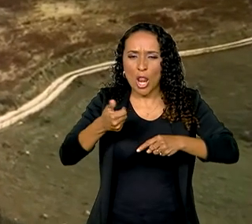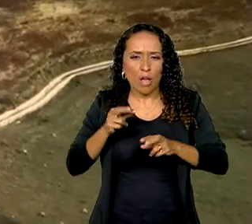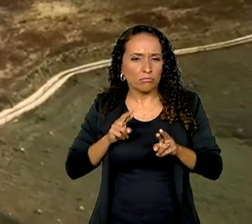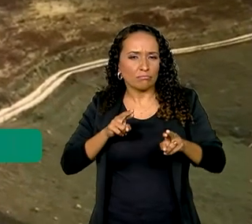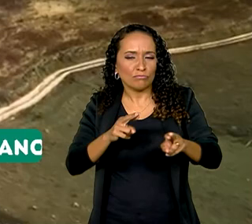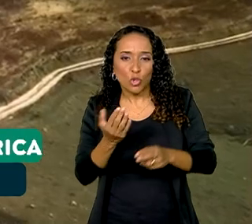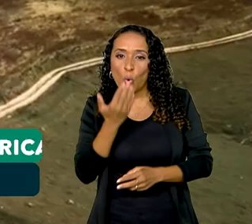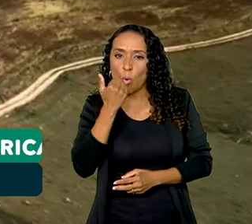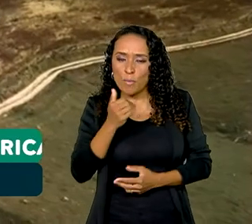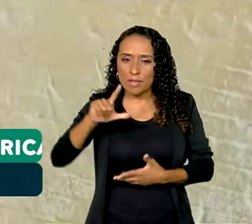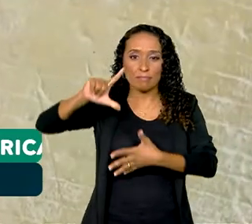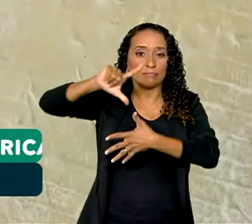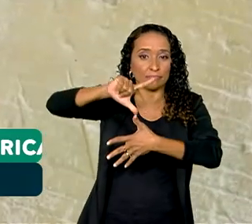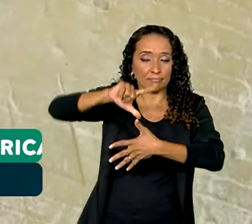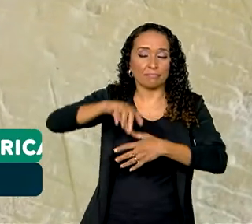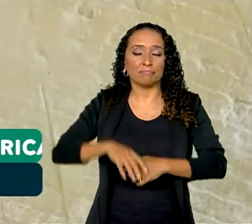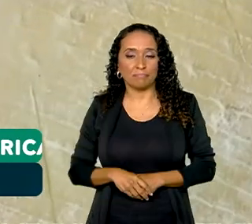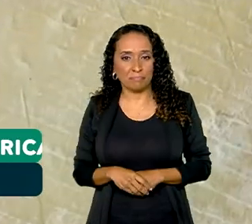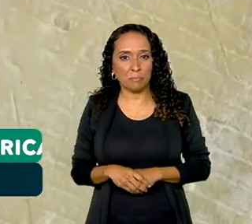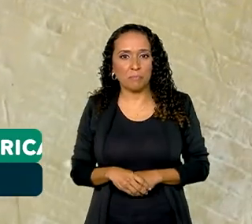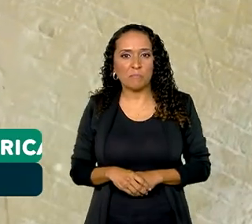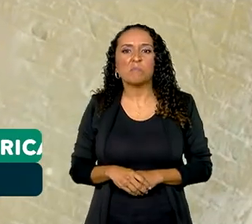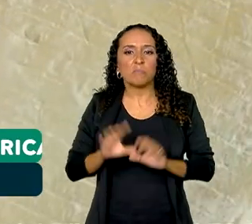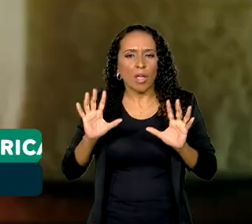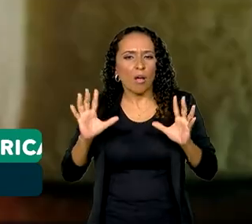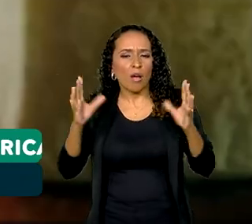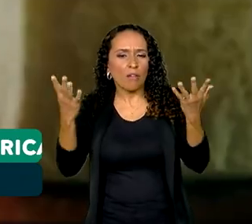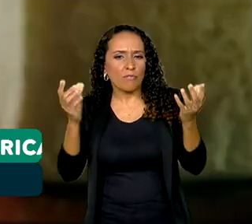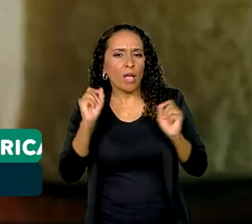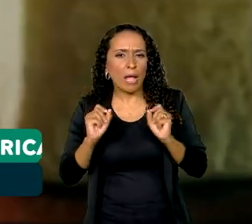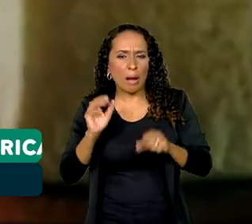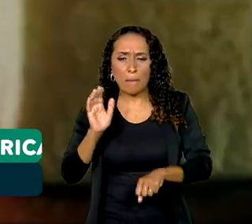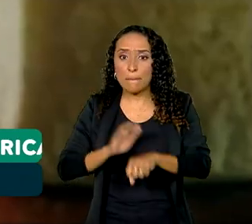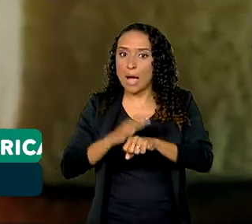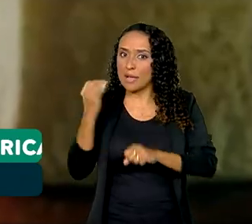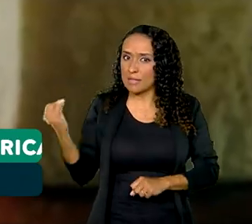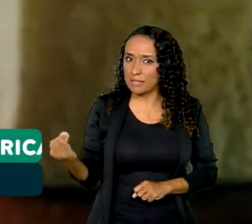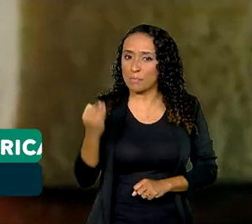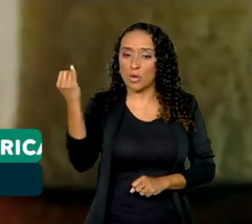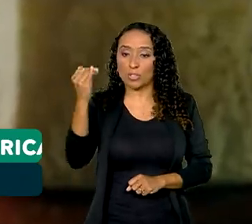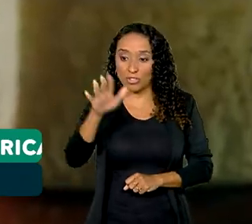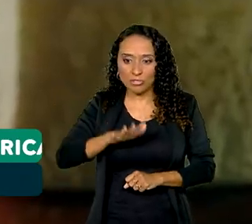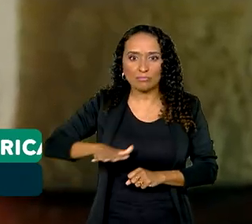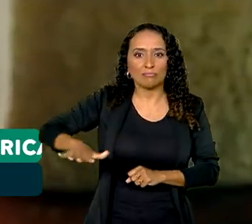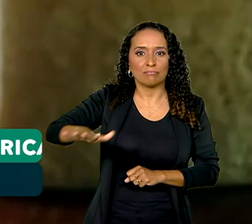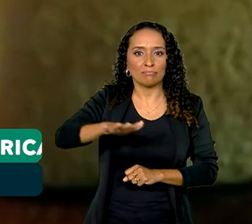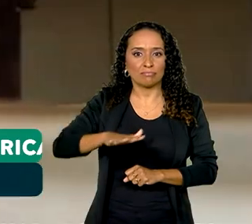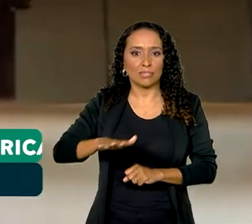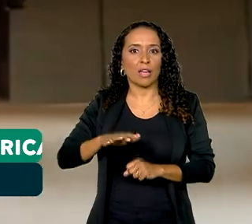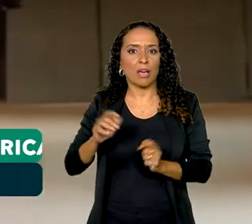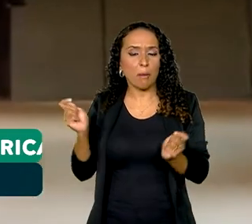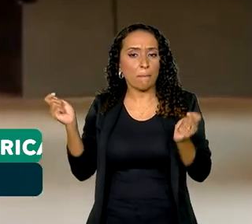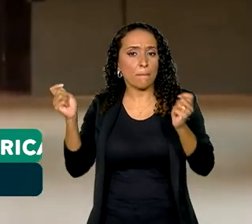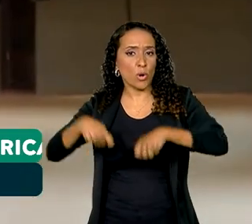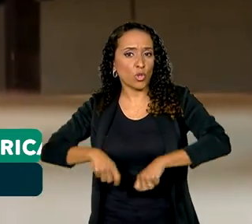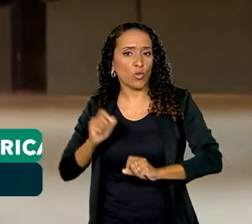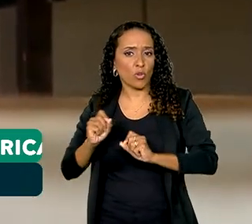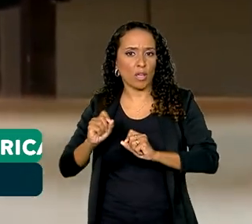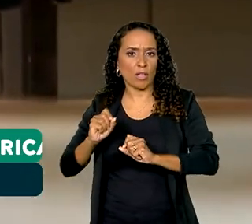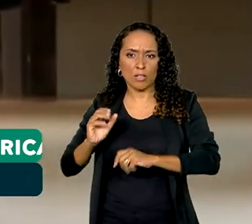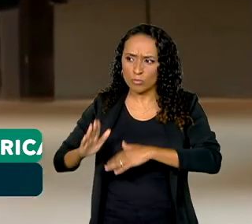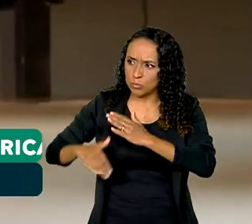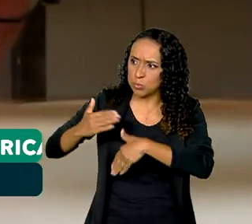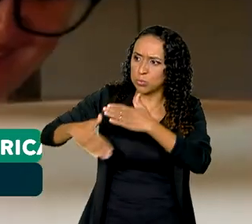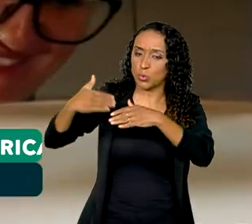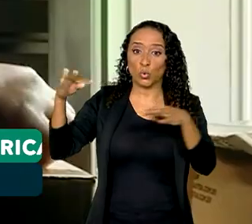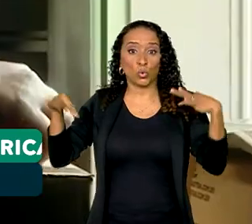gastronômico da América Latina o evento considerado um dos mais importantes do setor gera a oportunidade de alavancar o